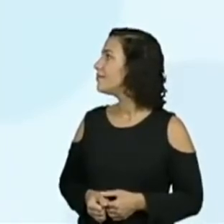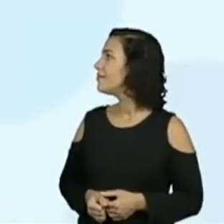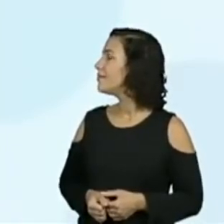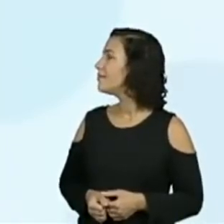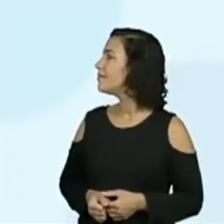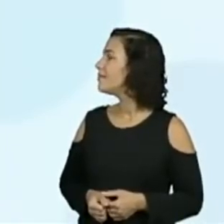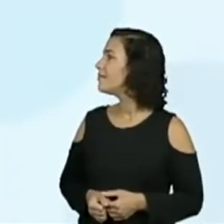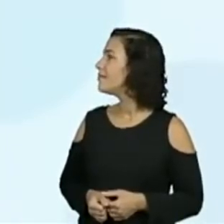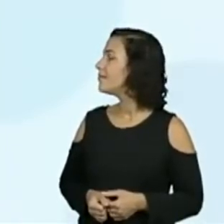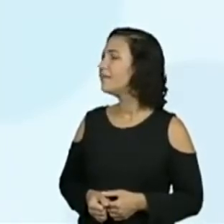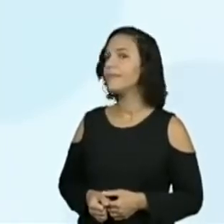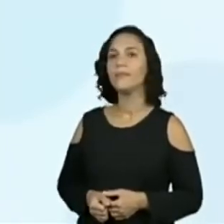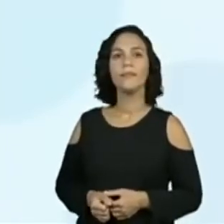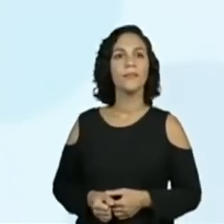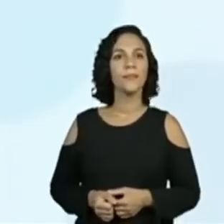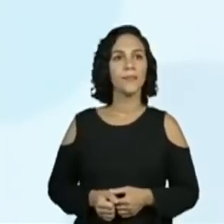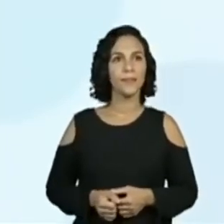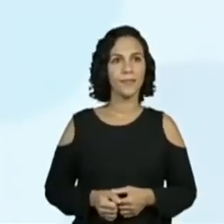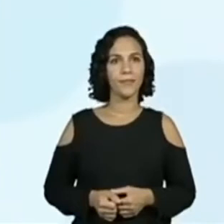explicar.